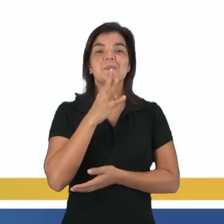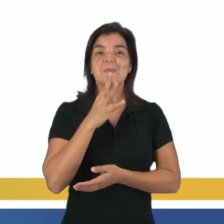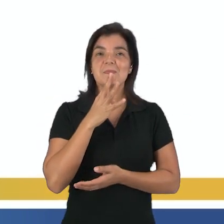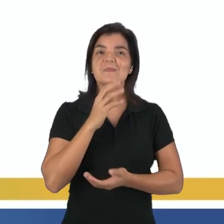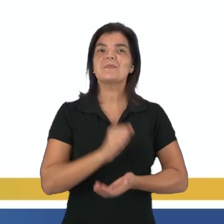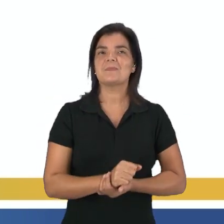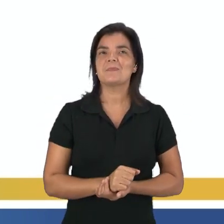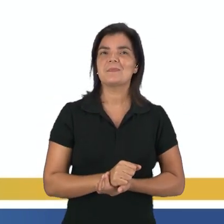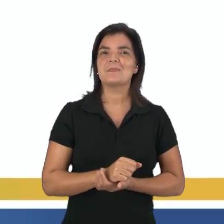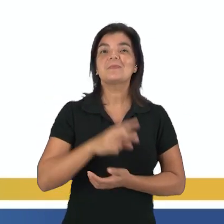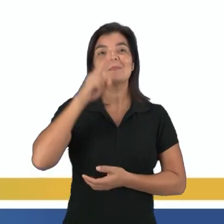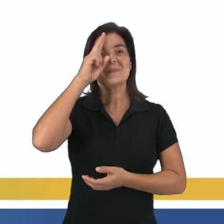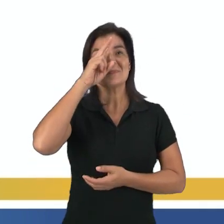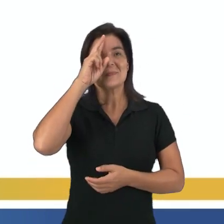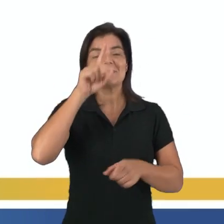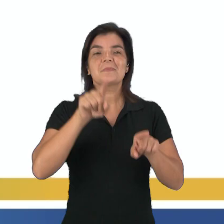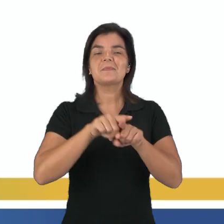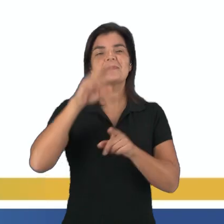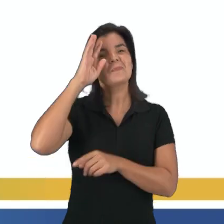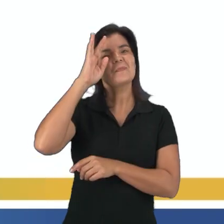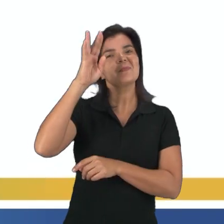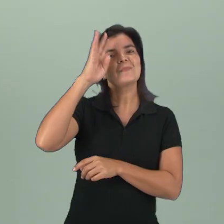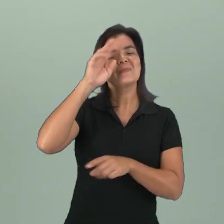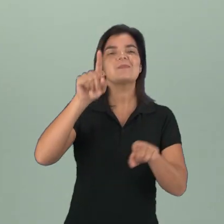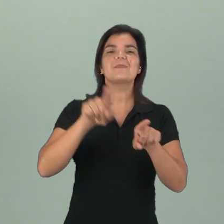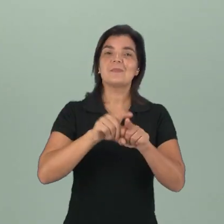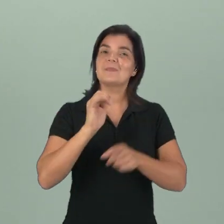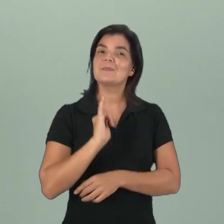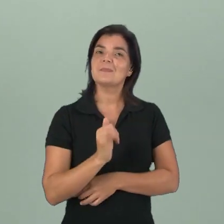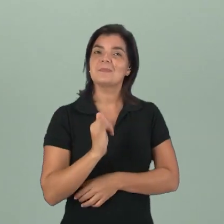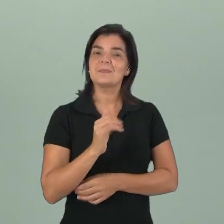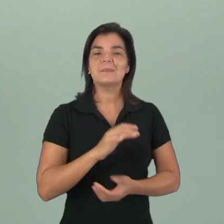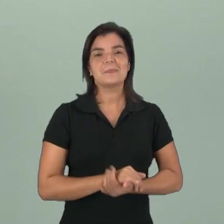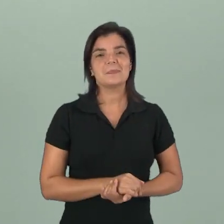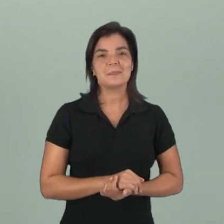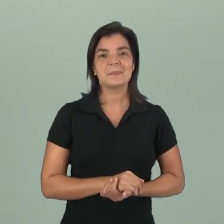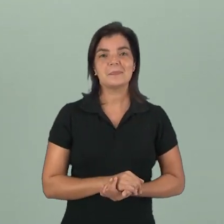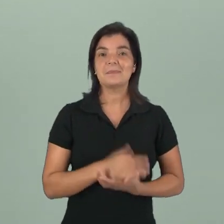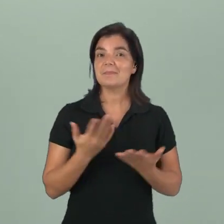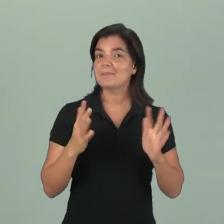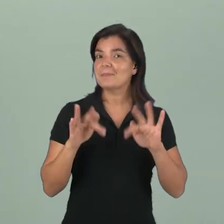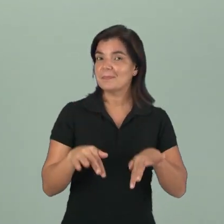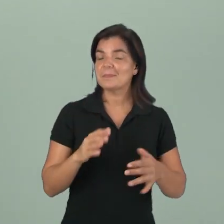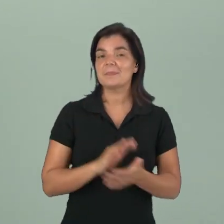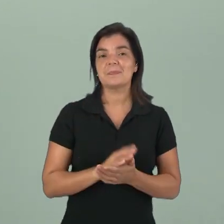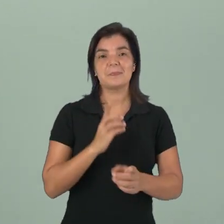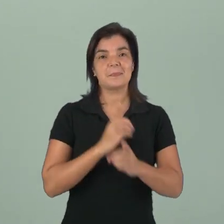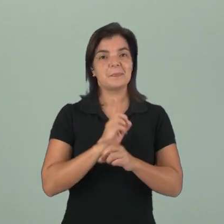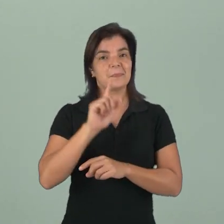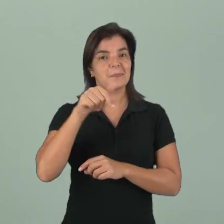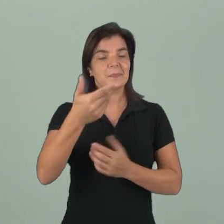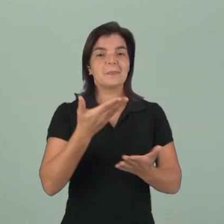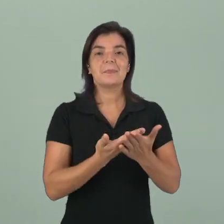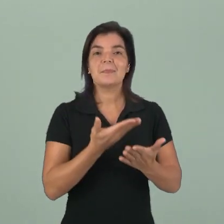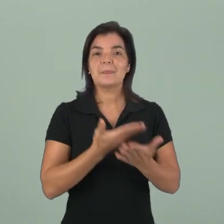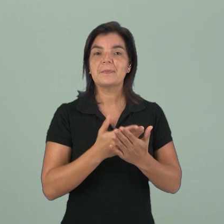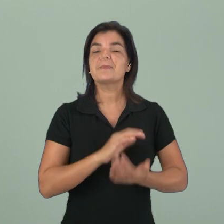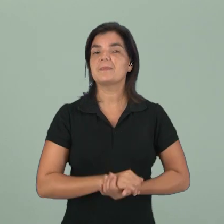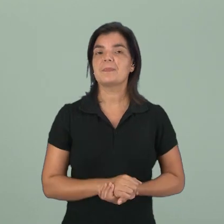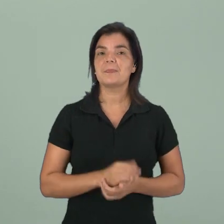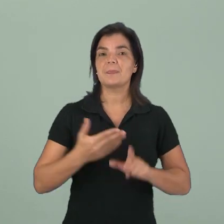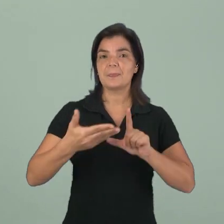aventurar na história e na magia dessas narrativas? Ficamos por aqui, nos encontramos na próxima aula.